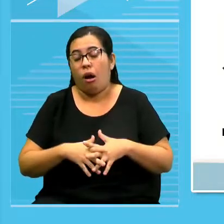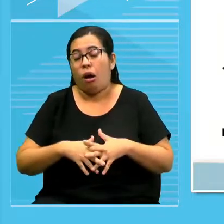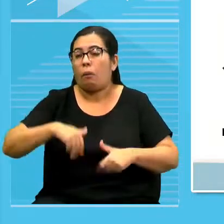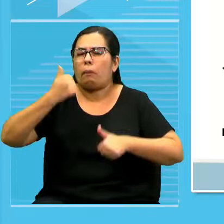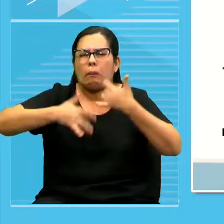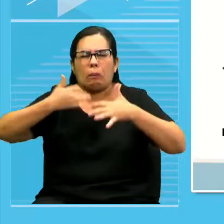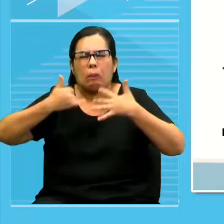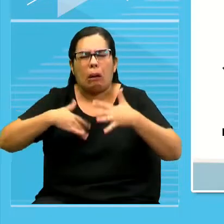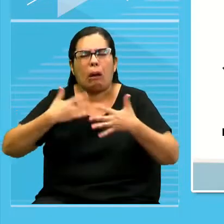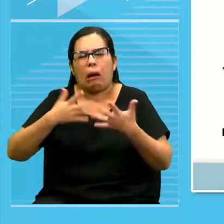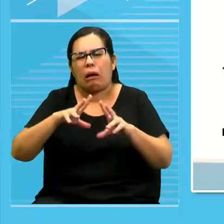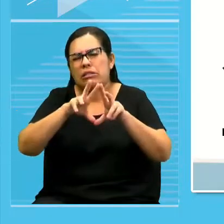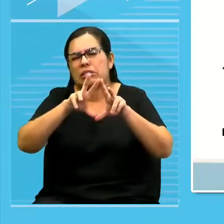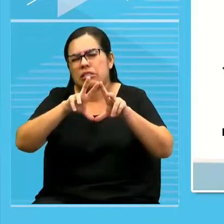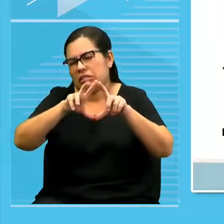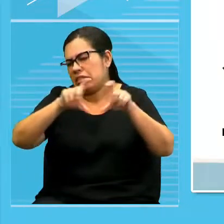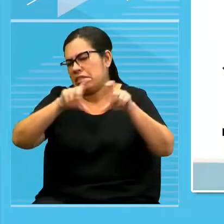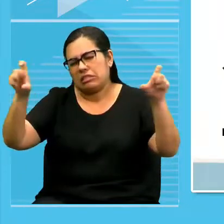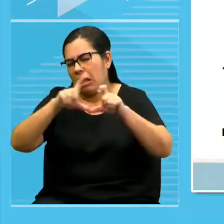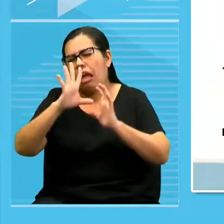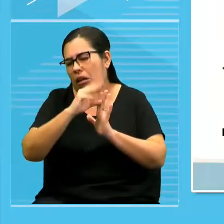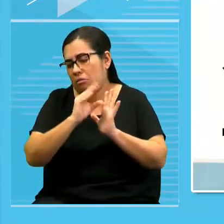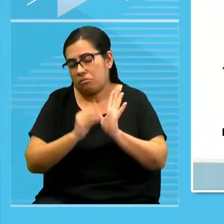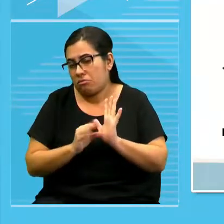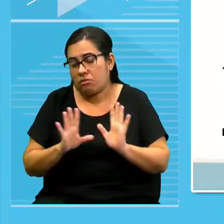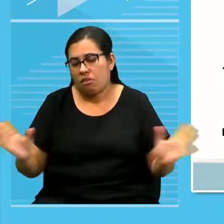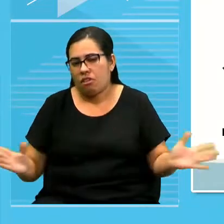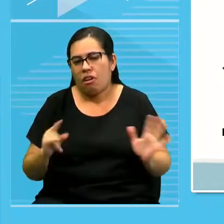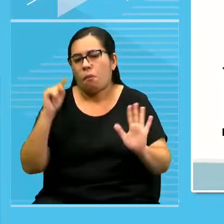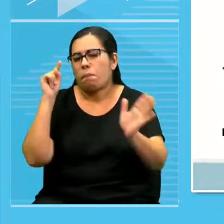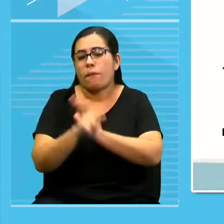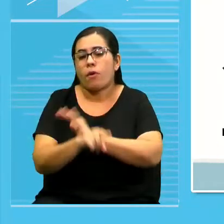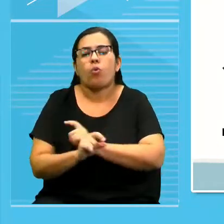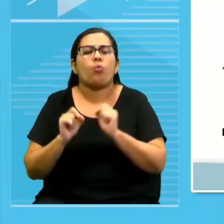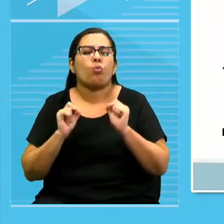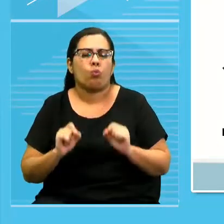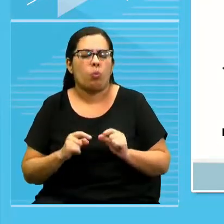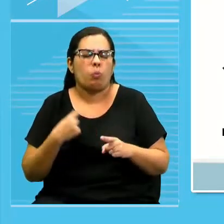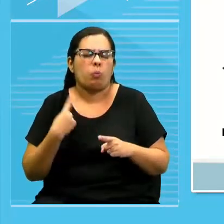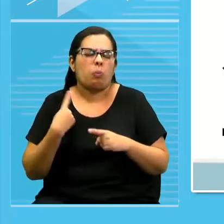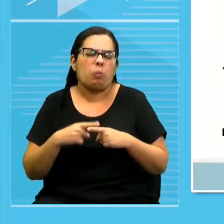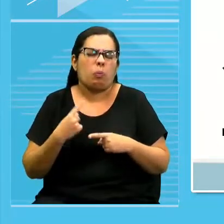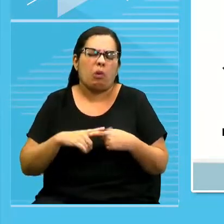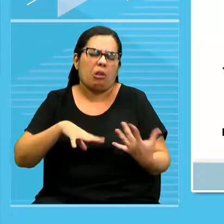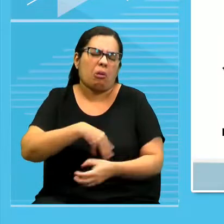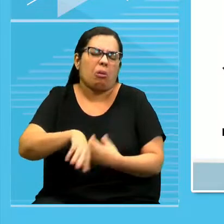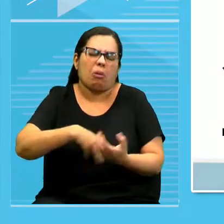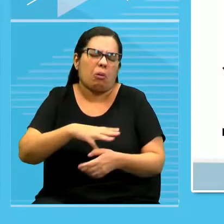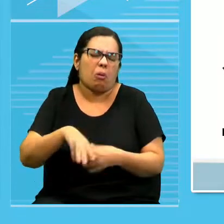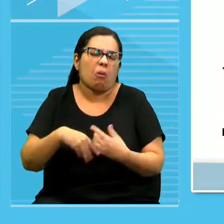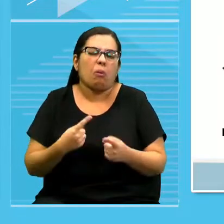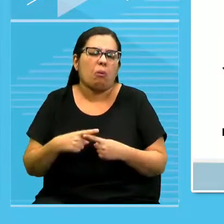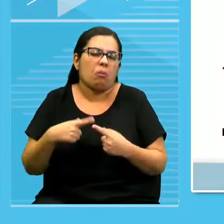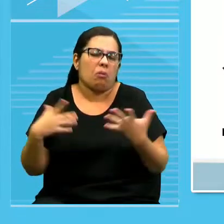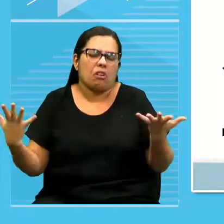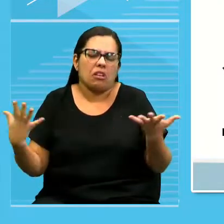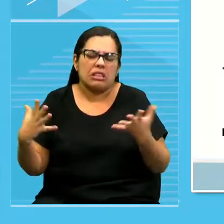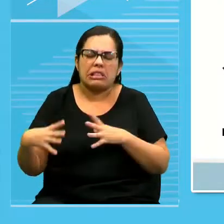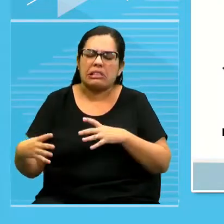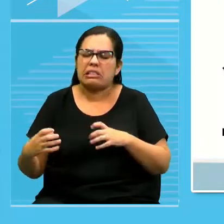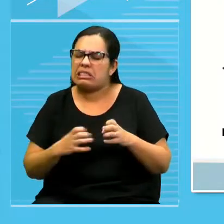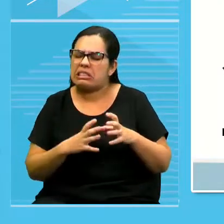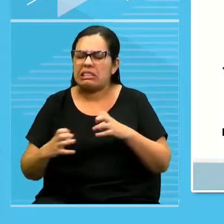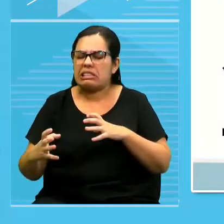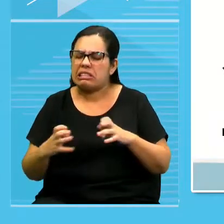esses assuntos né gente mas a grande pergunta é porque que gera essa confusão esse conflito